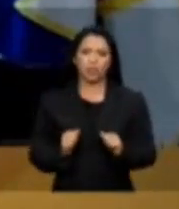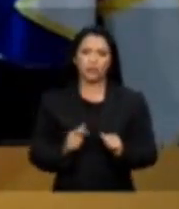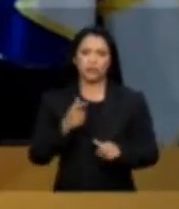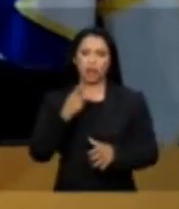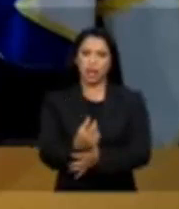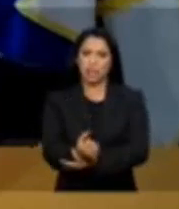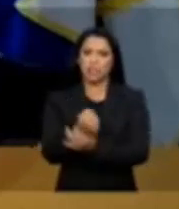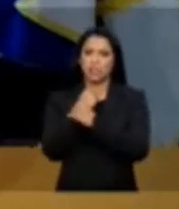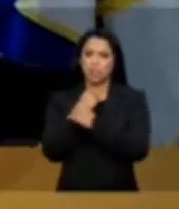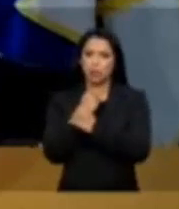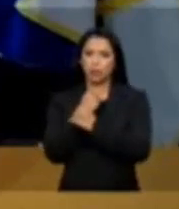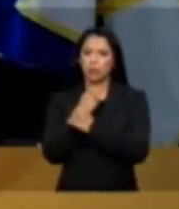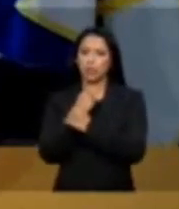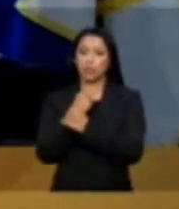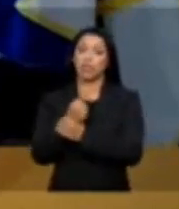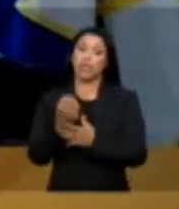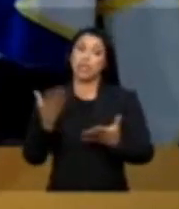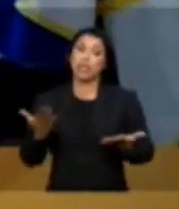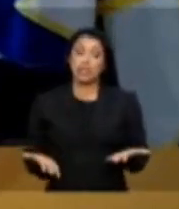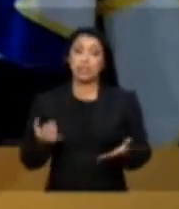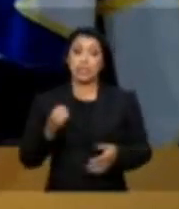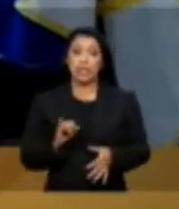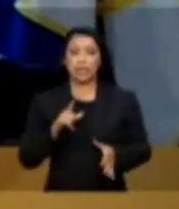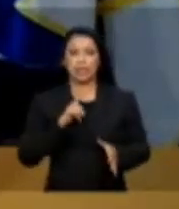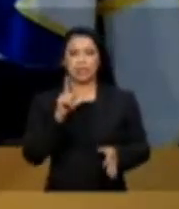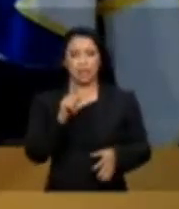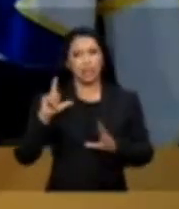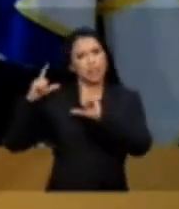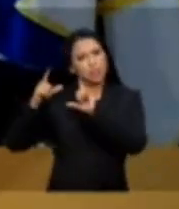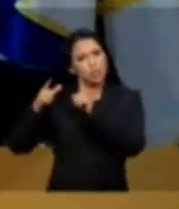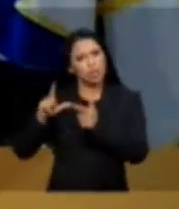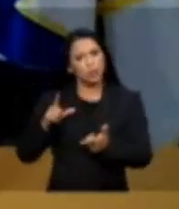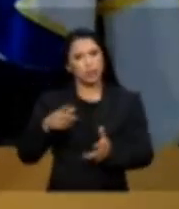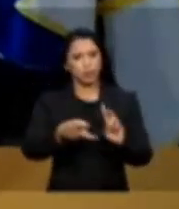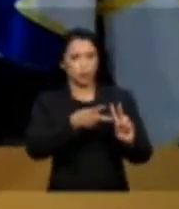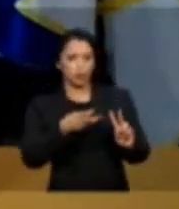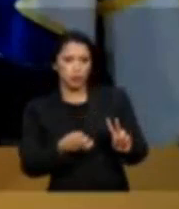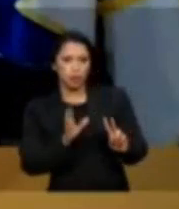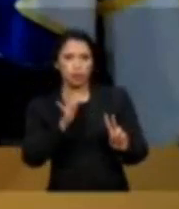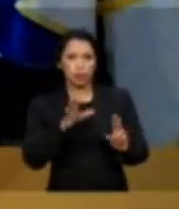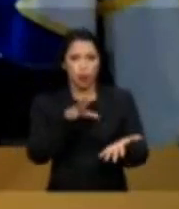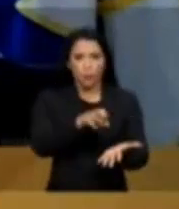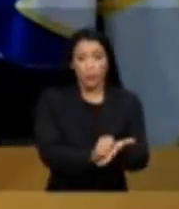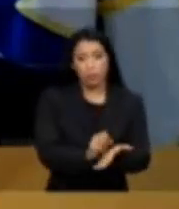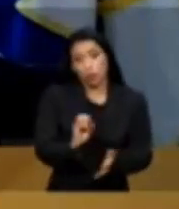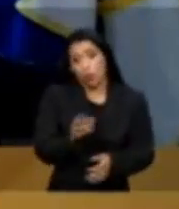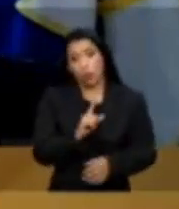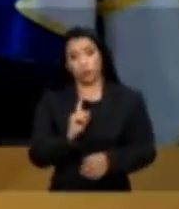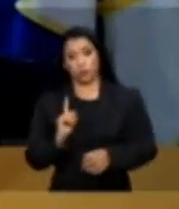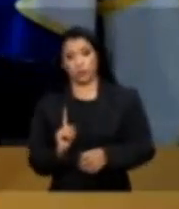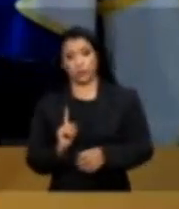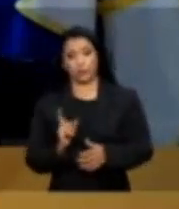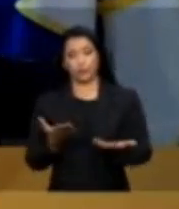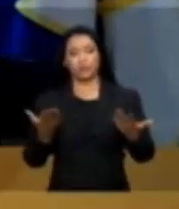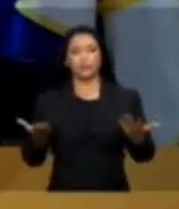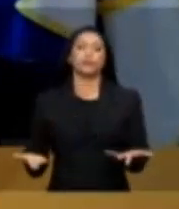maneira segura se uma dada terra foi ocupada tradicionalmente pelos índios ou não. Por último,